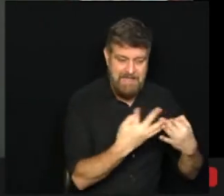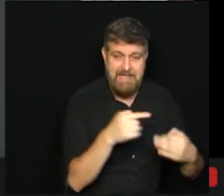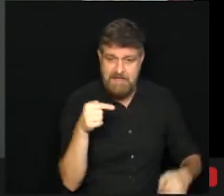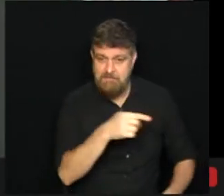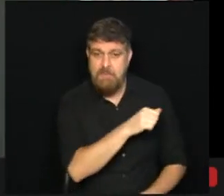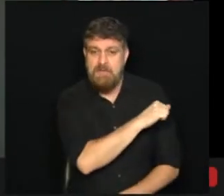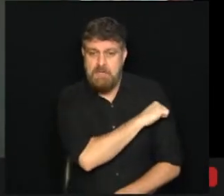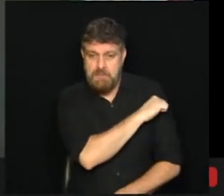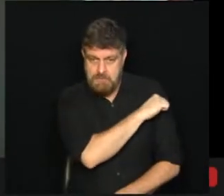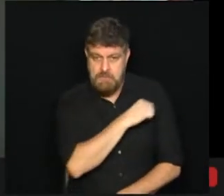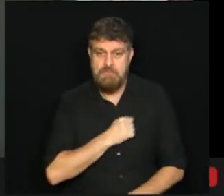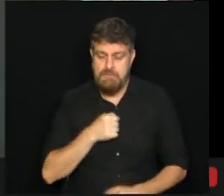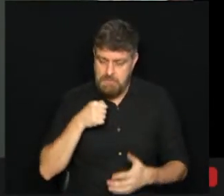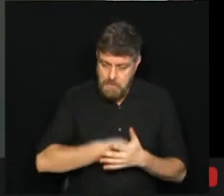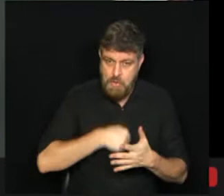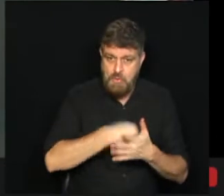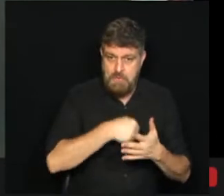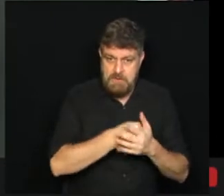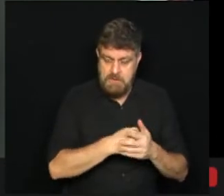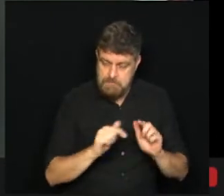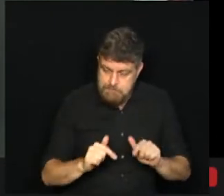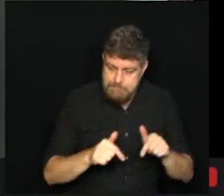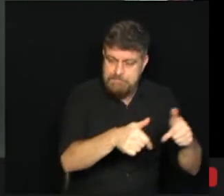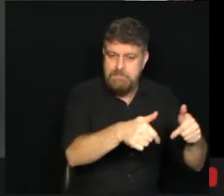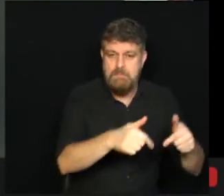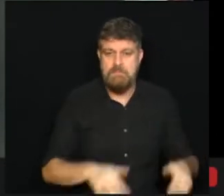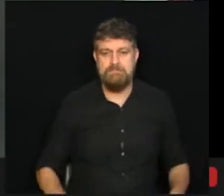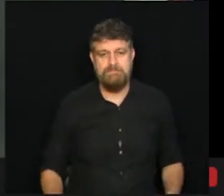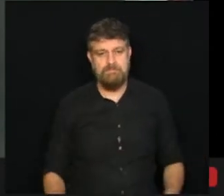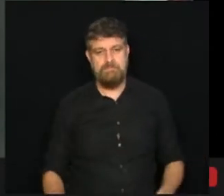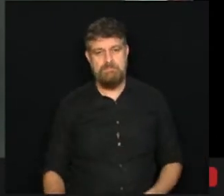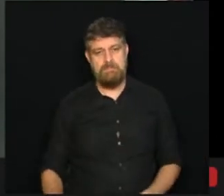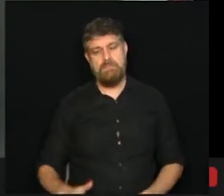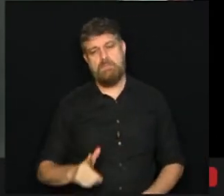episódio tão lastimado. Como eu disse, existem